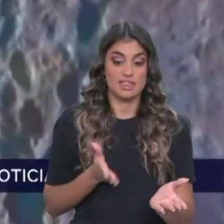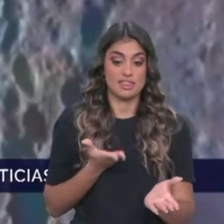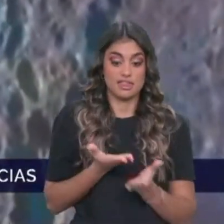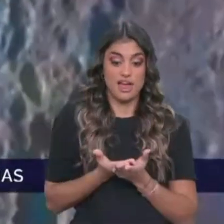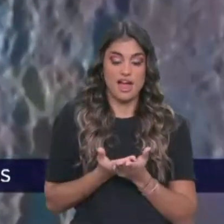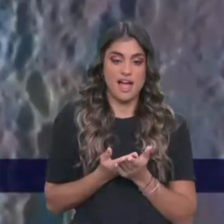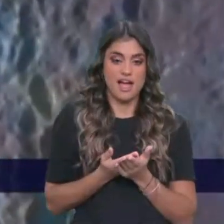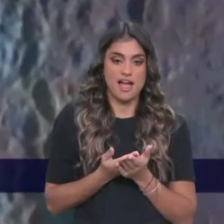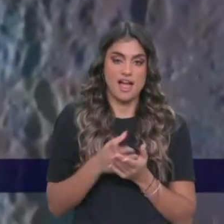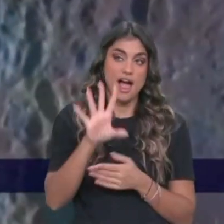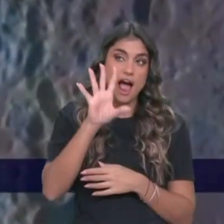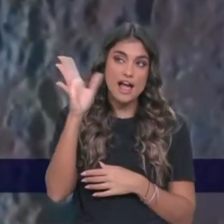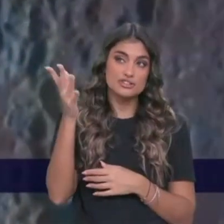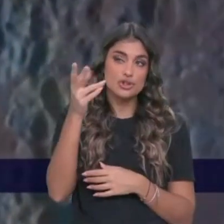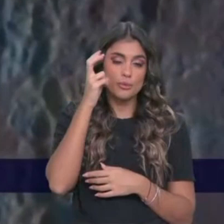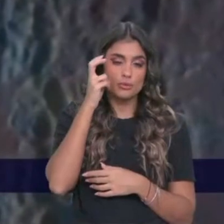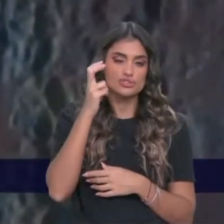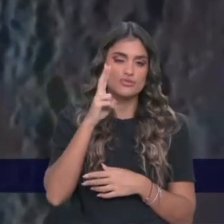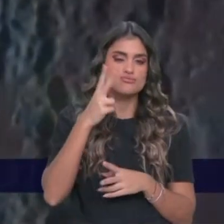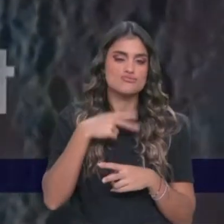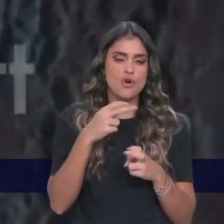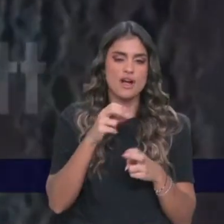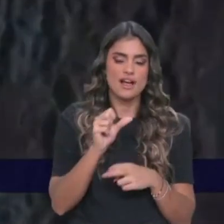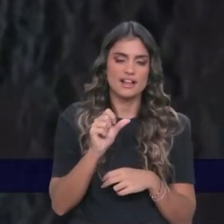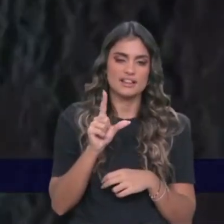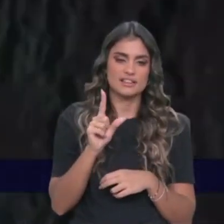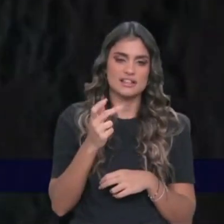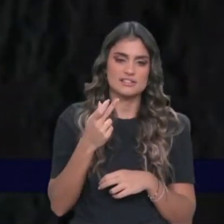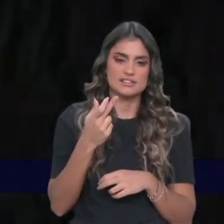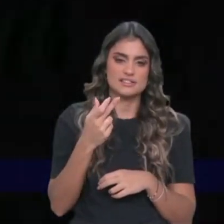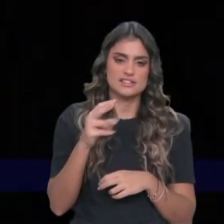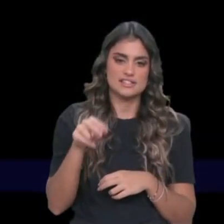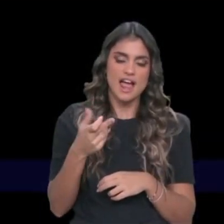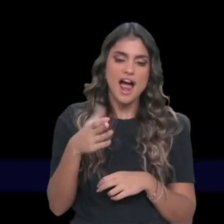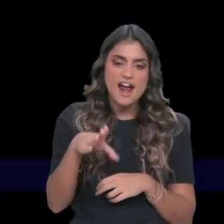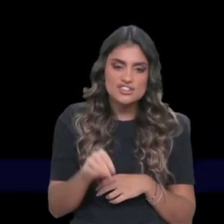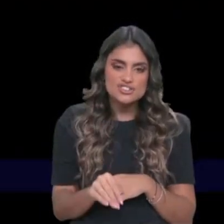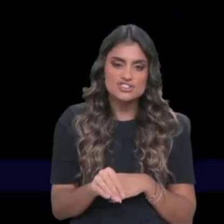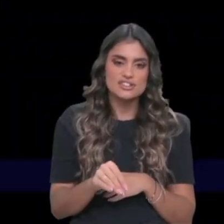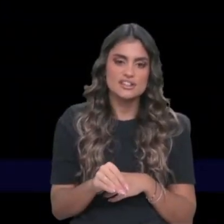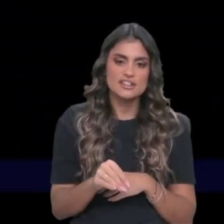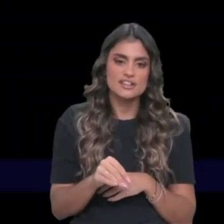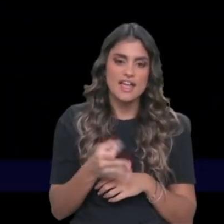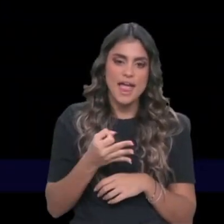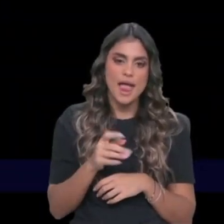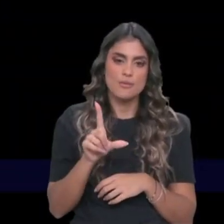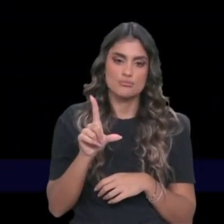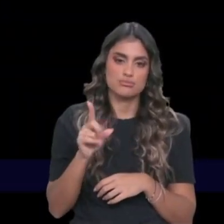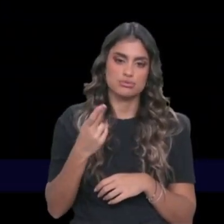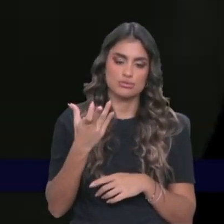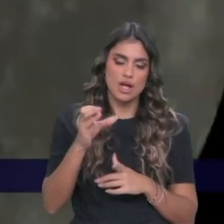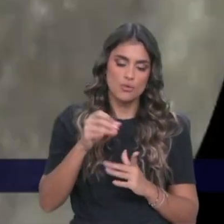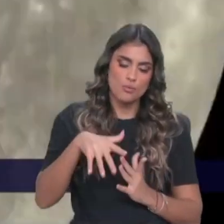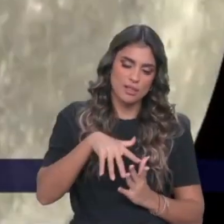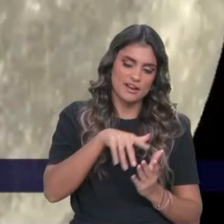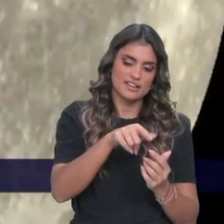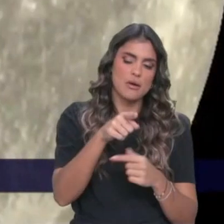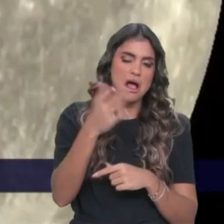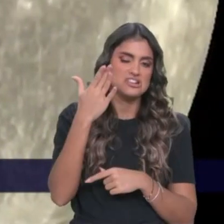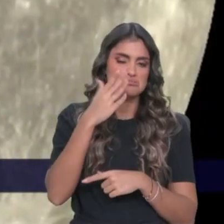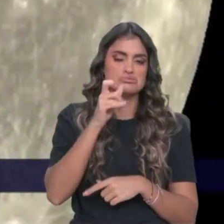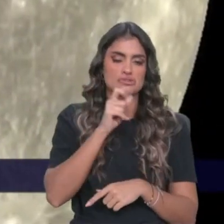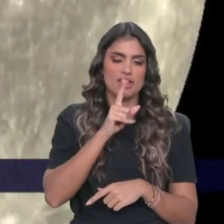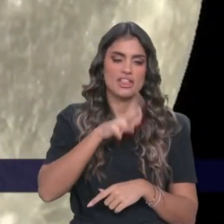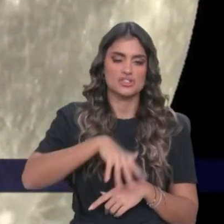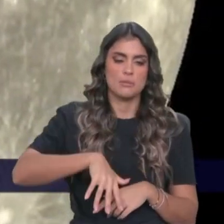astrobiologia. Nós já detectámos também glaciares, mas de azoto, em Plutão. Este fenómeno dos glaciares é, pelos vistos, possível, quer nas